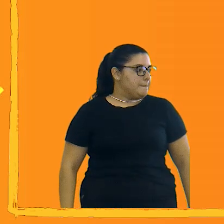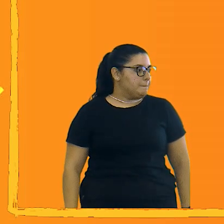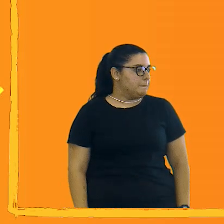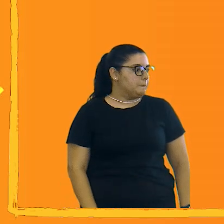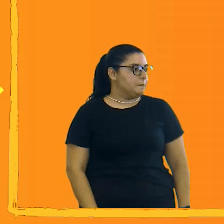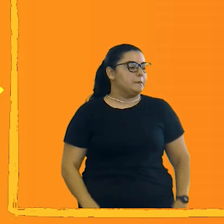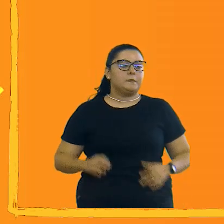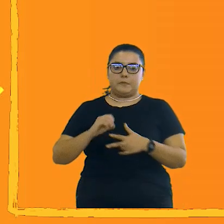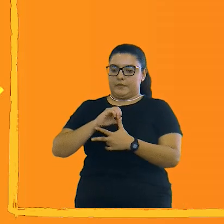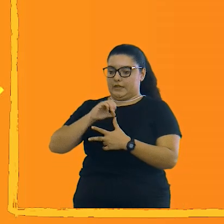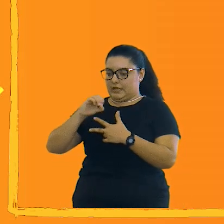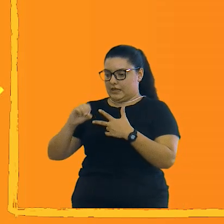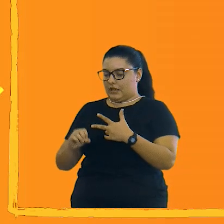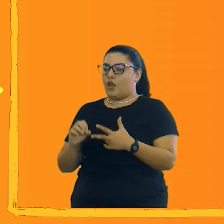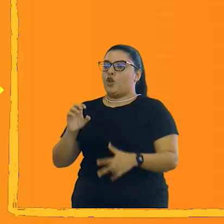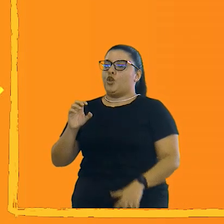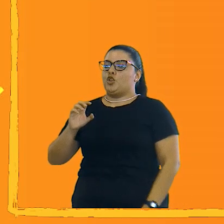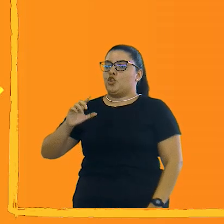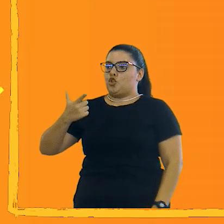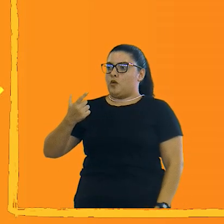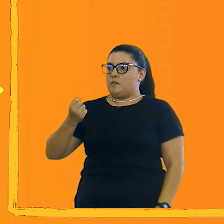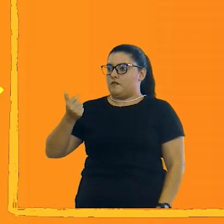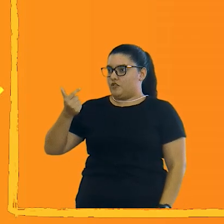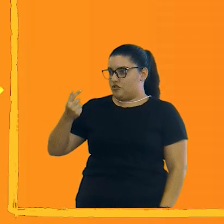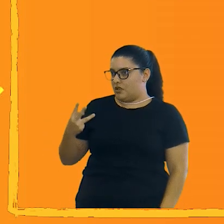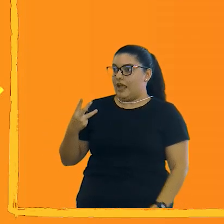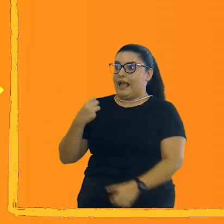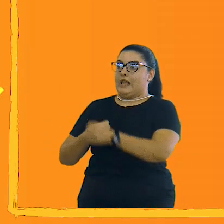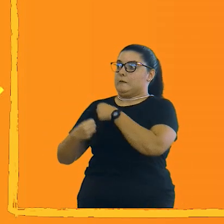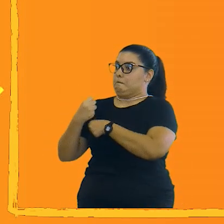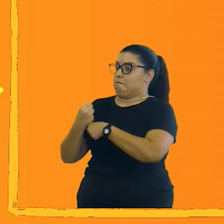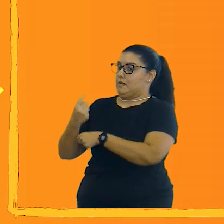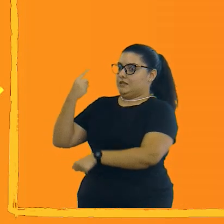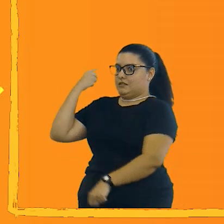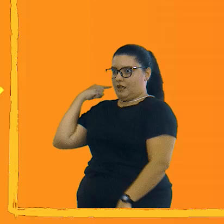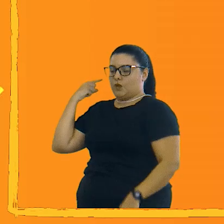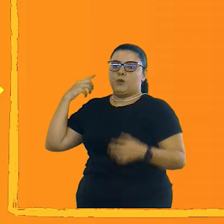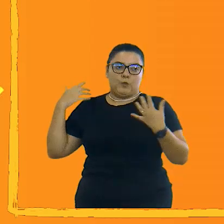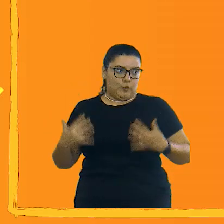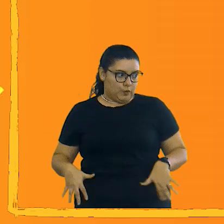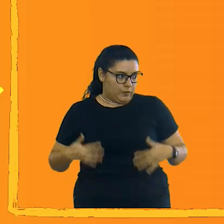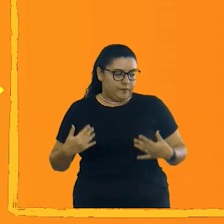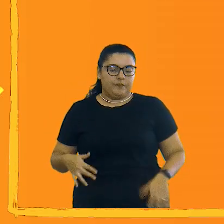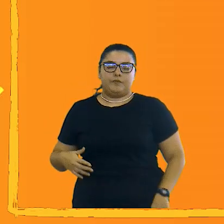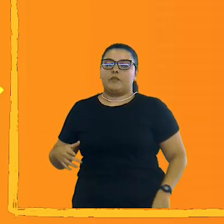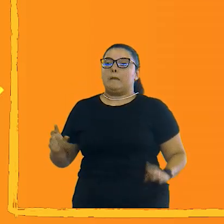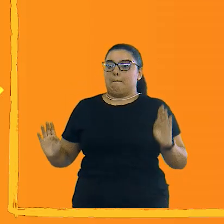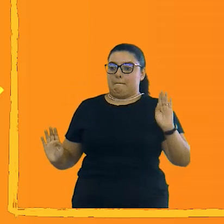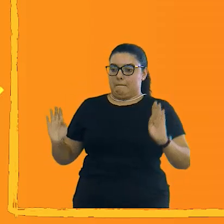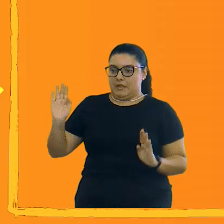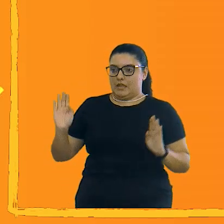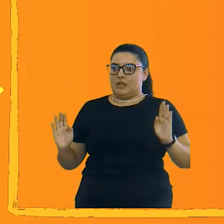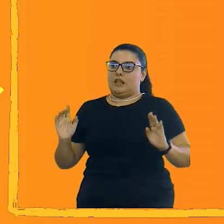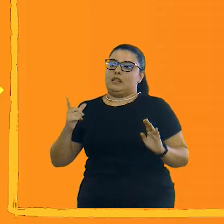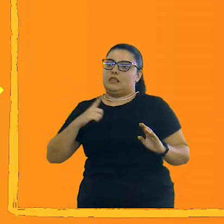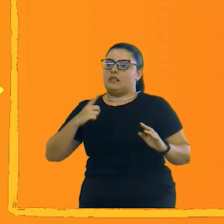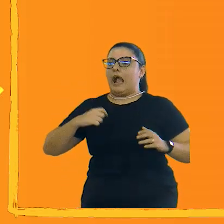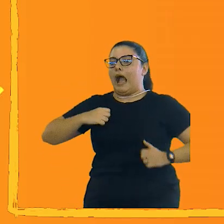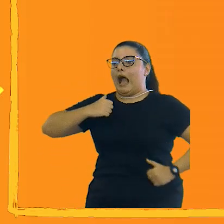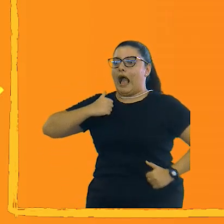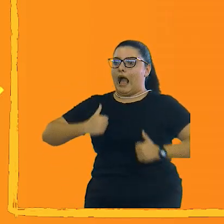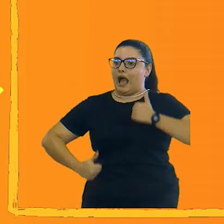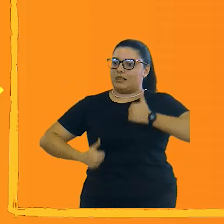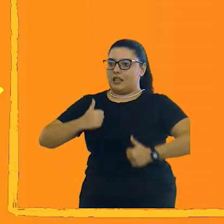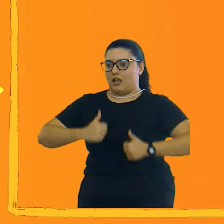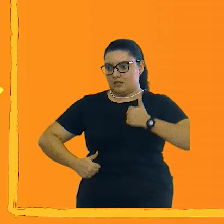Enem 2023 ano passado entre maratonistas um